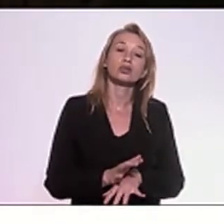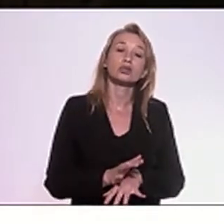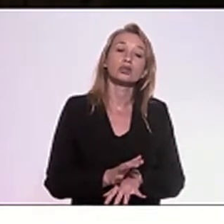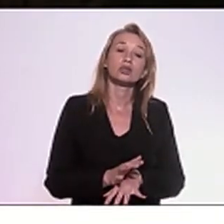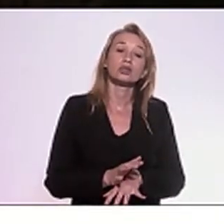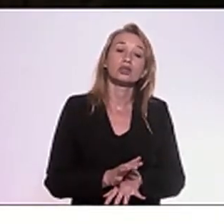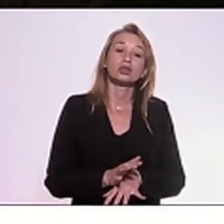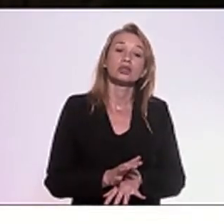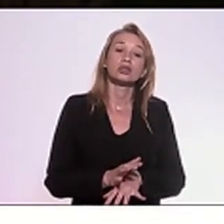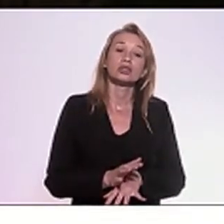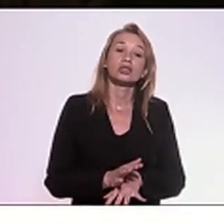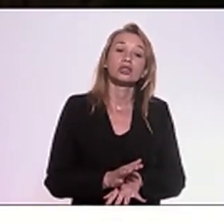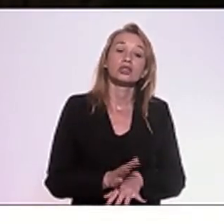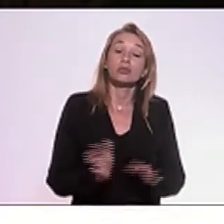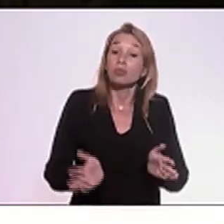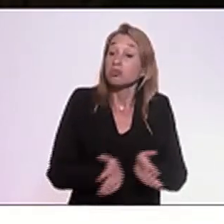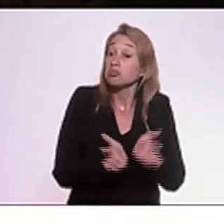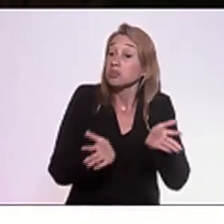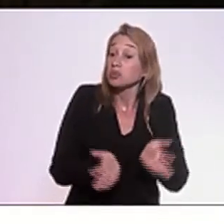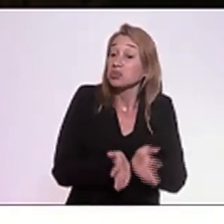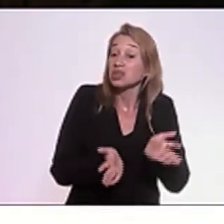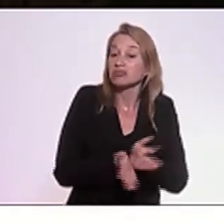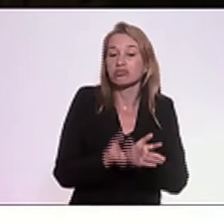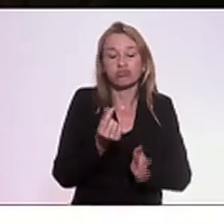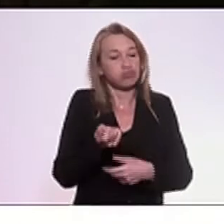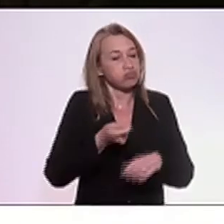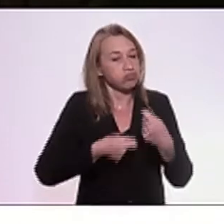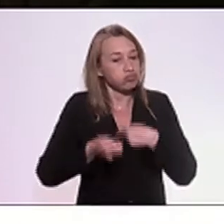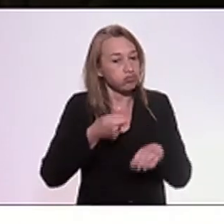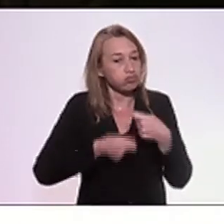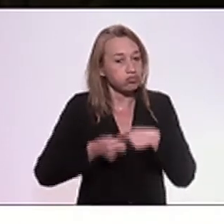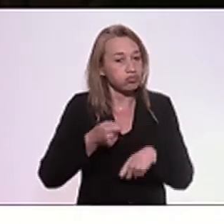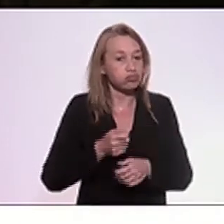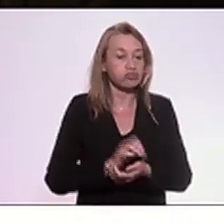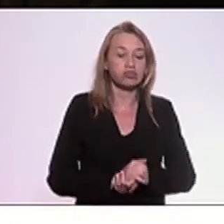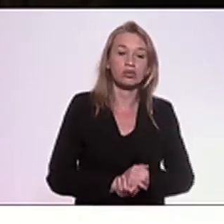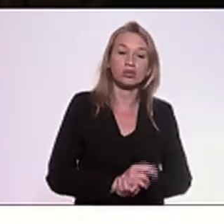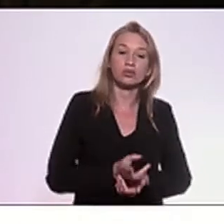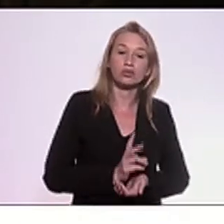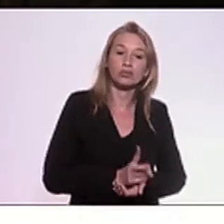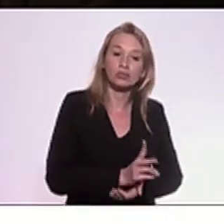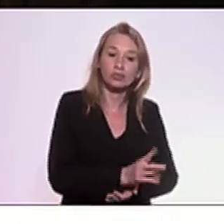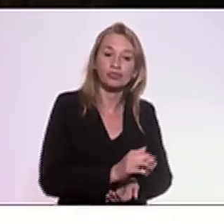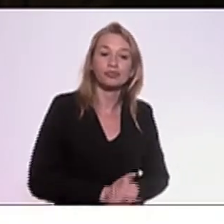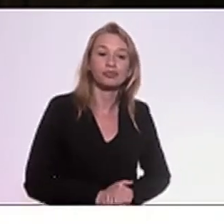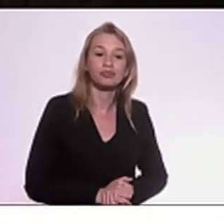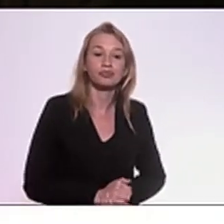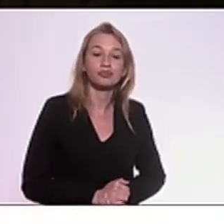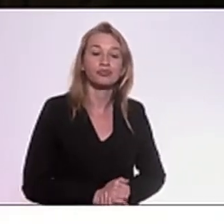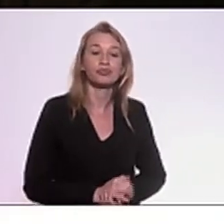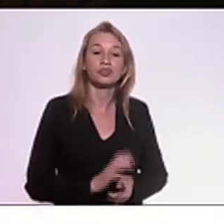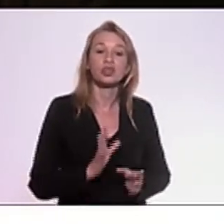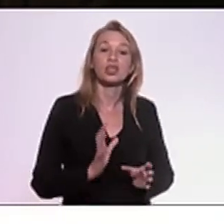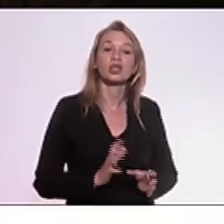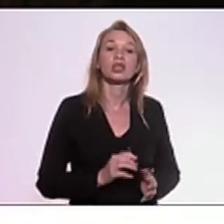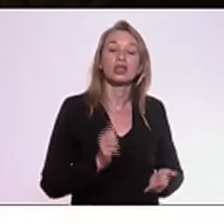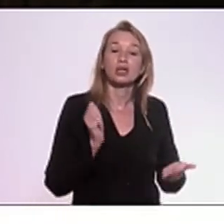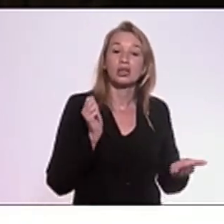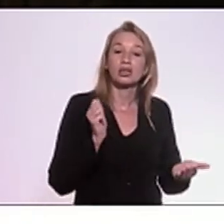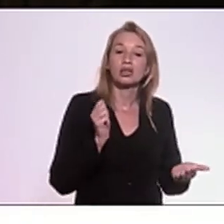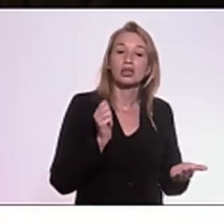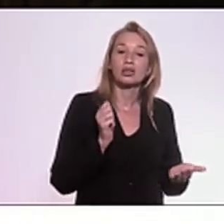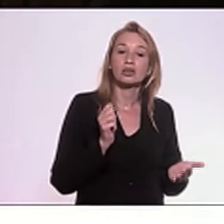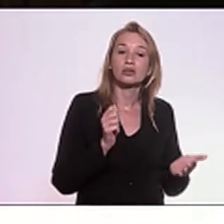dois momentos. Existe um momento permanente do que nós imaginamos do cenário ideal, que é o cenário das contas em dia, o